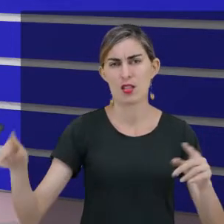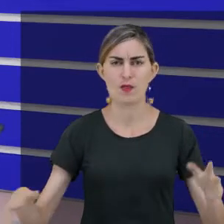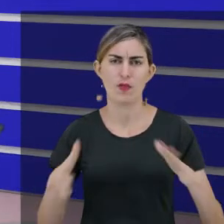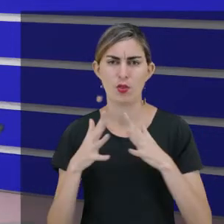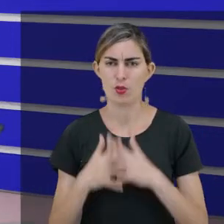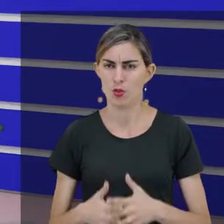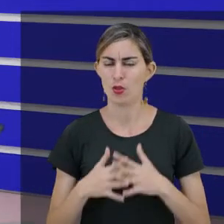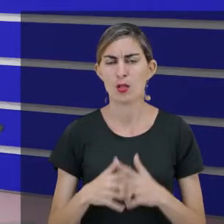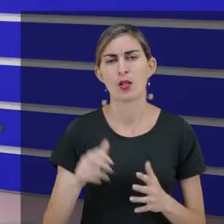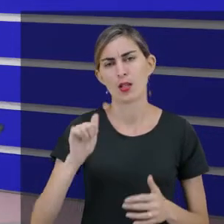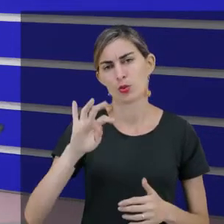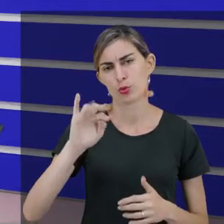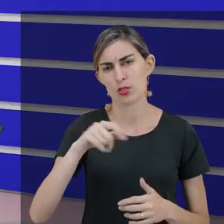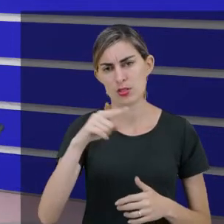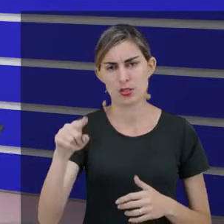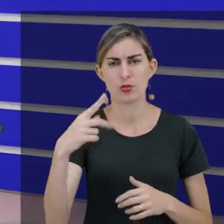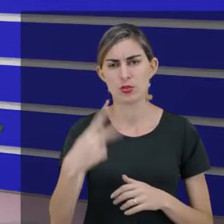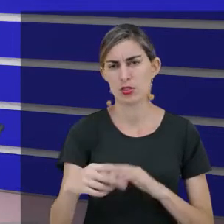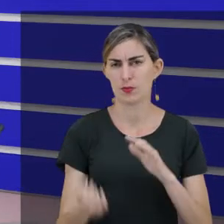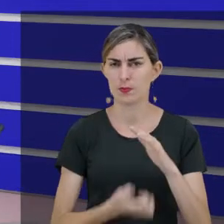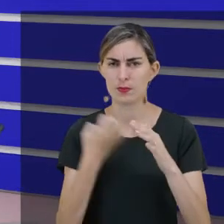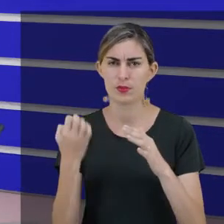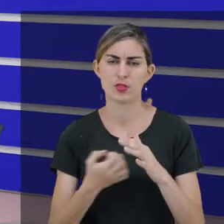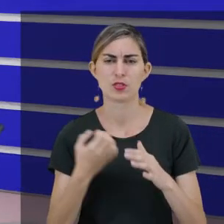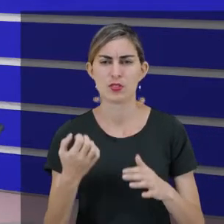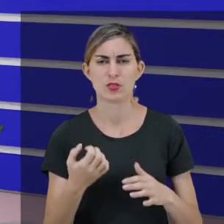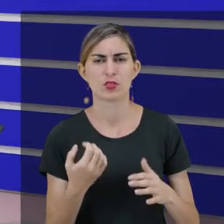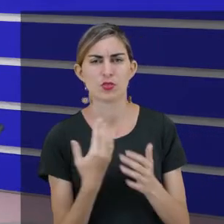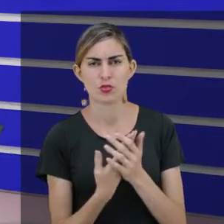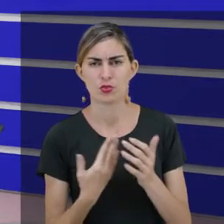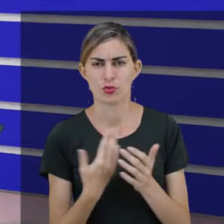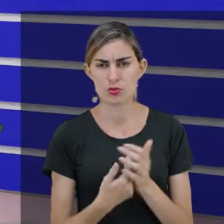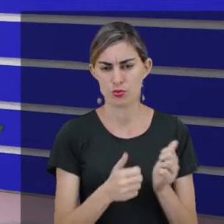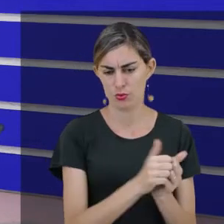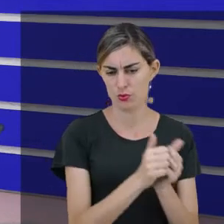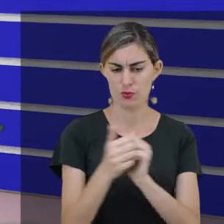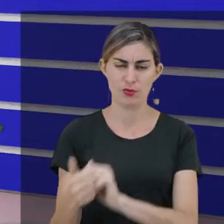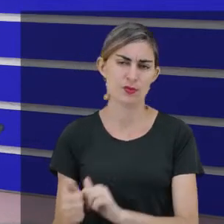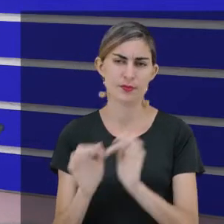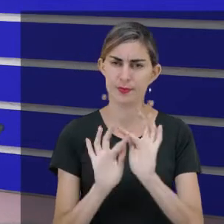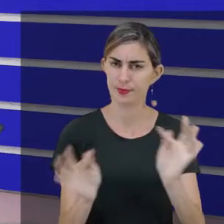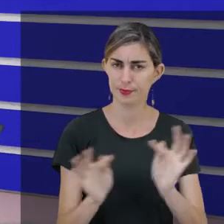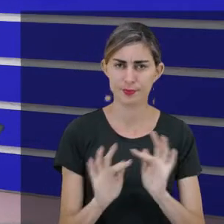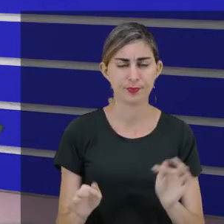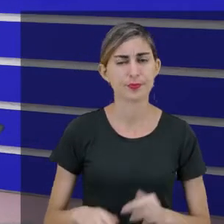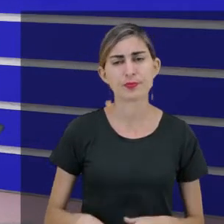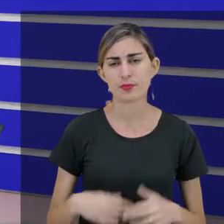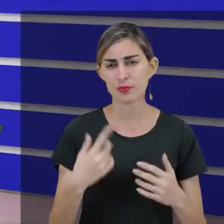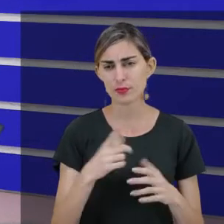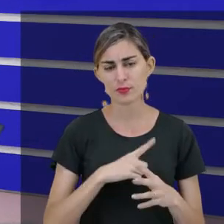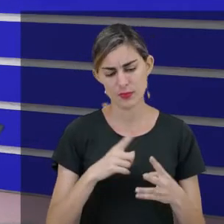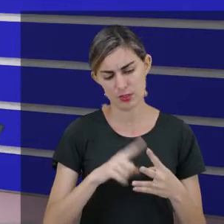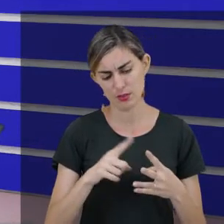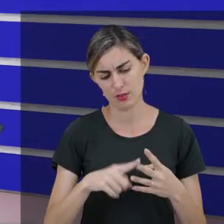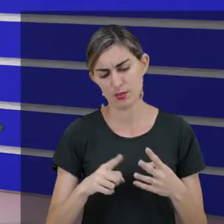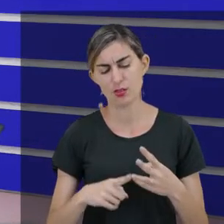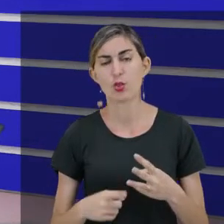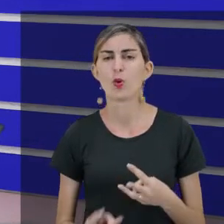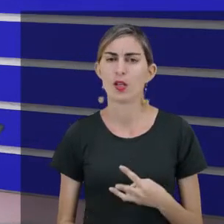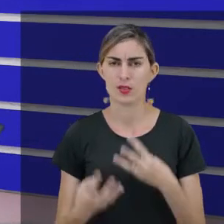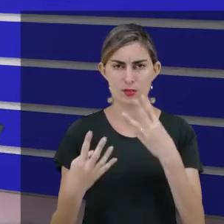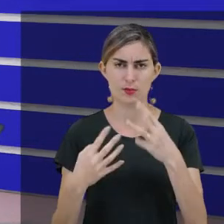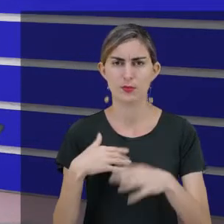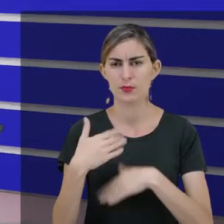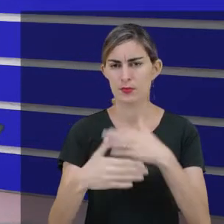nível de atuação dela. Então, tem empresas que ela tem um escopo de atuação muito simples. Então, ela tem ali 3, 4 processos chaves,